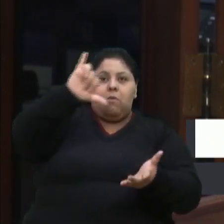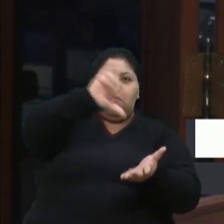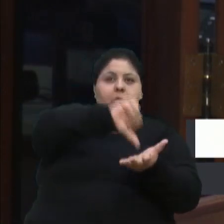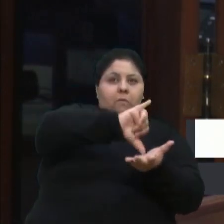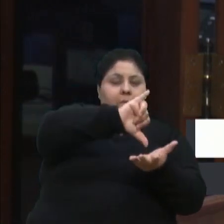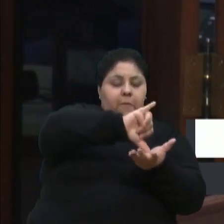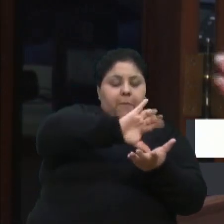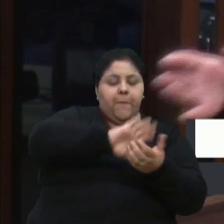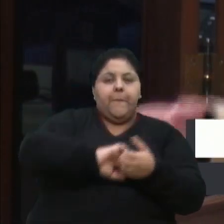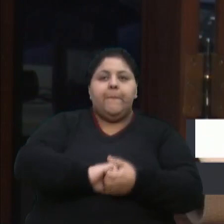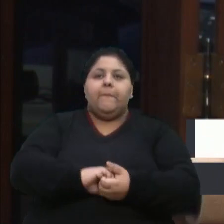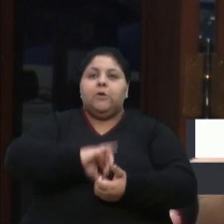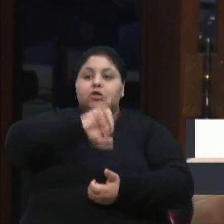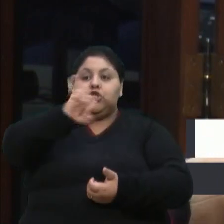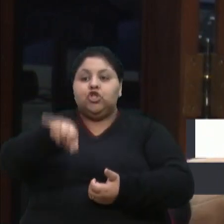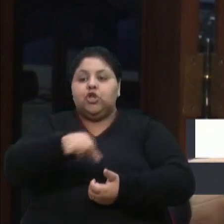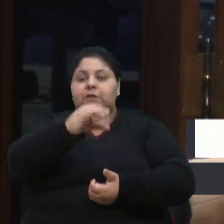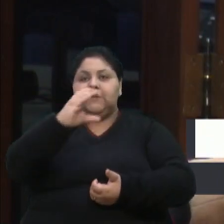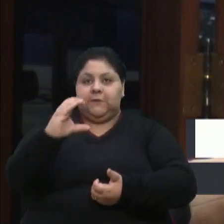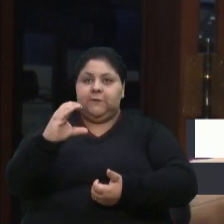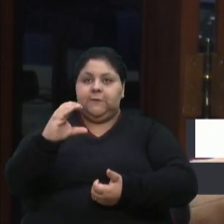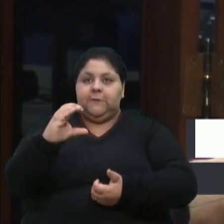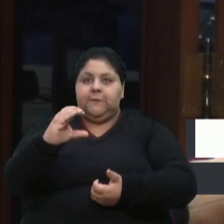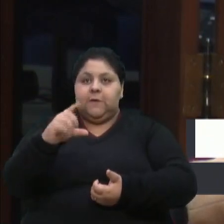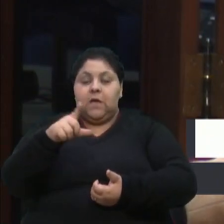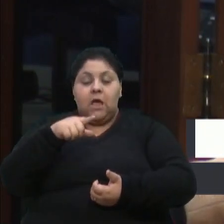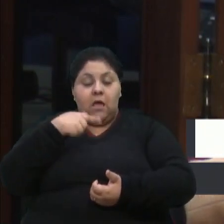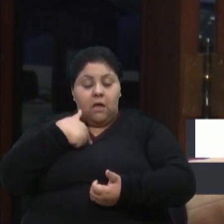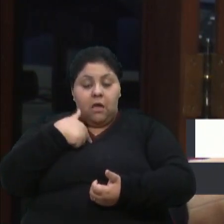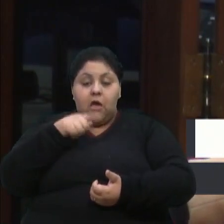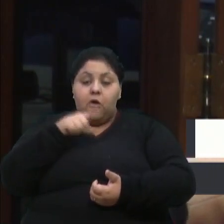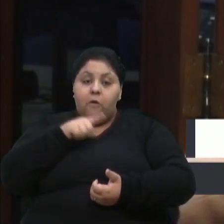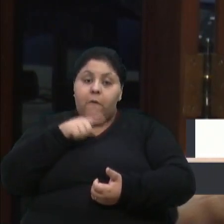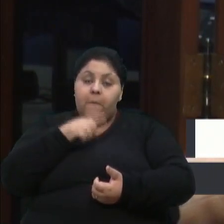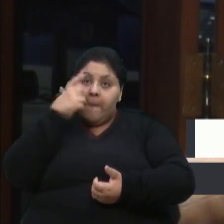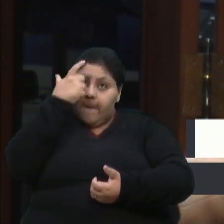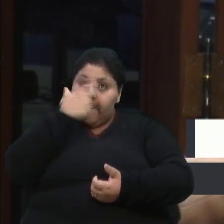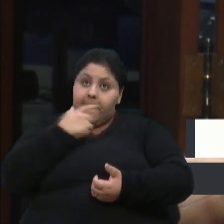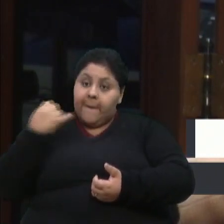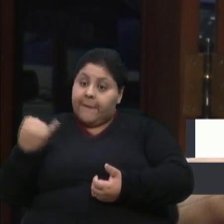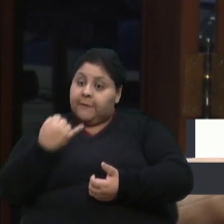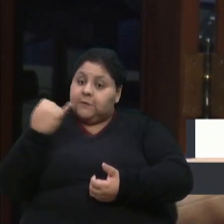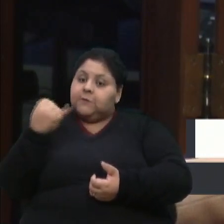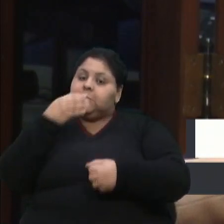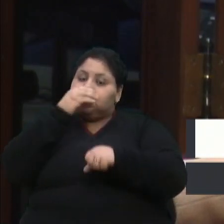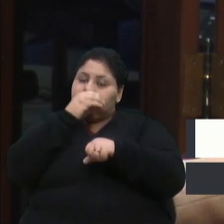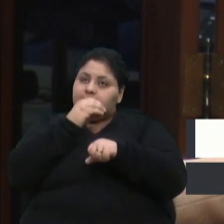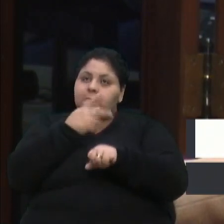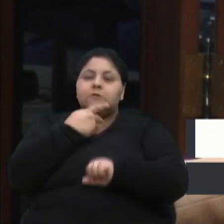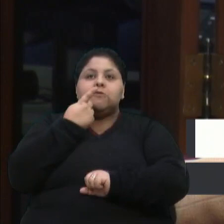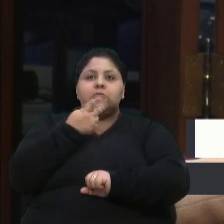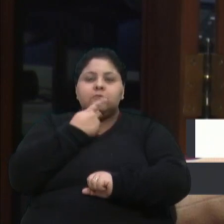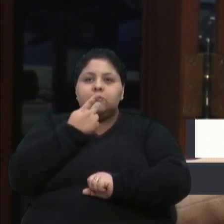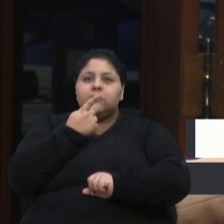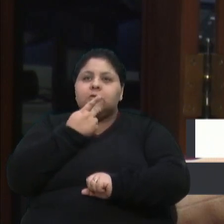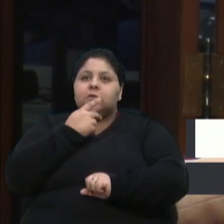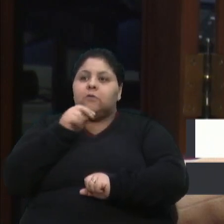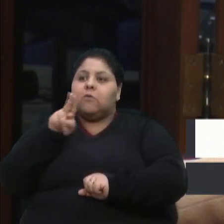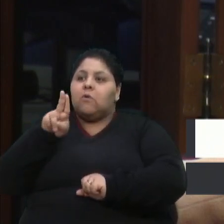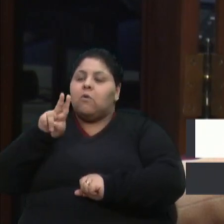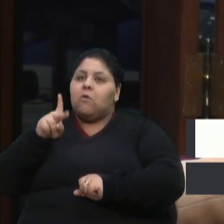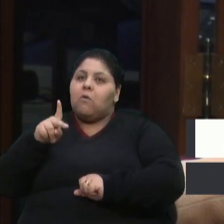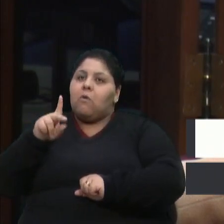Eu também acho que é importante citar que tanto a UPA